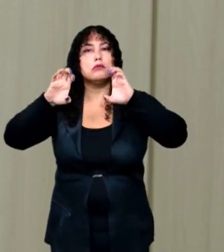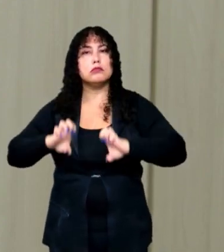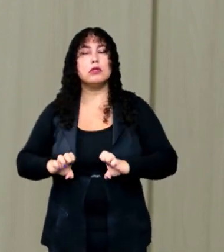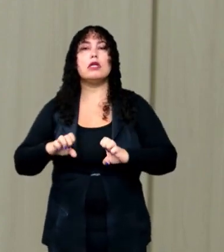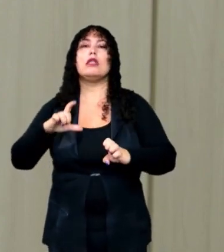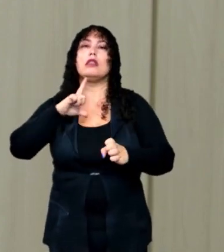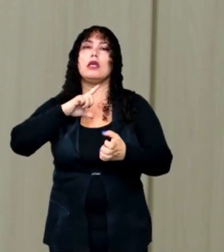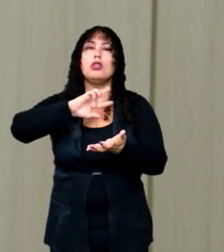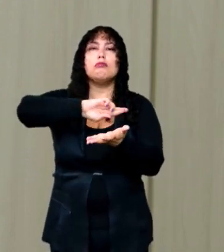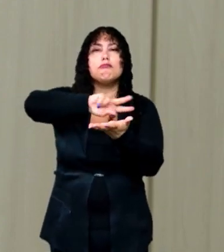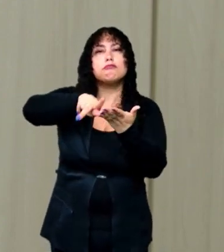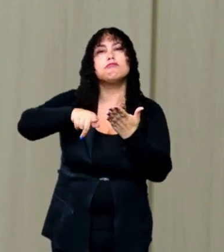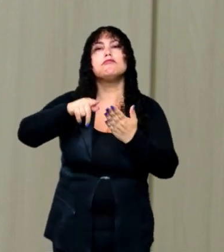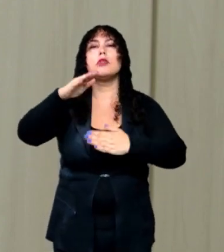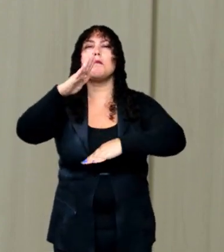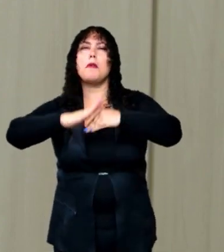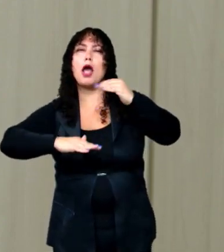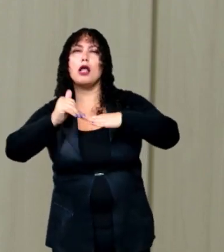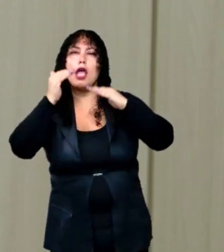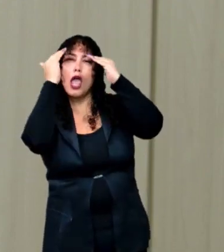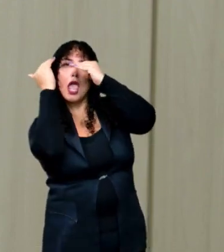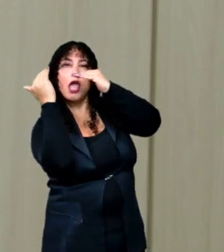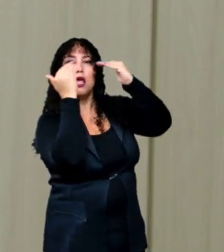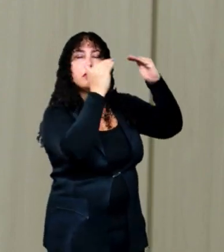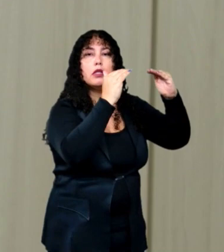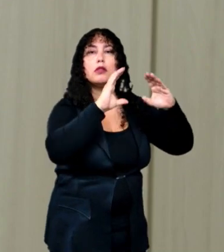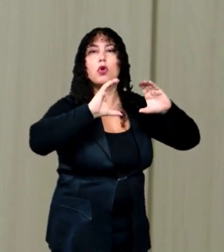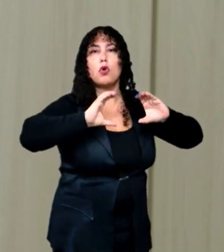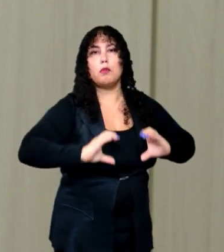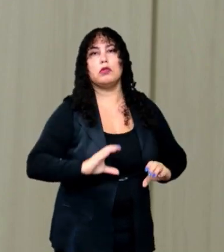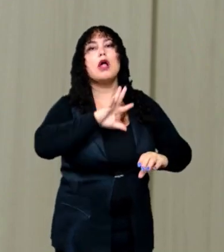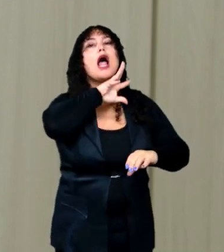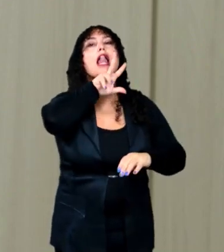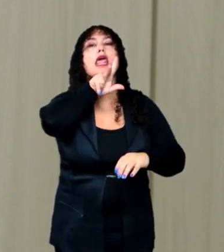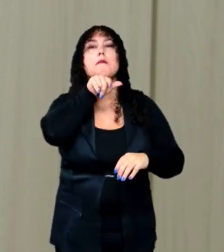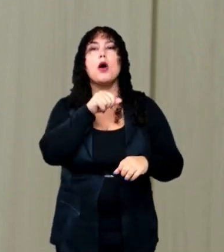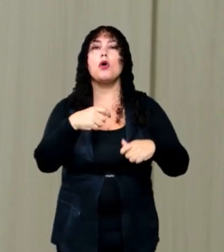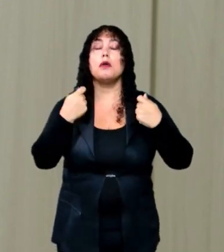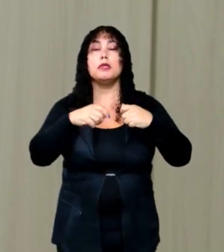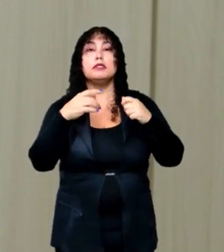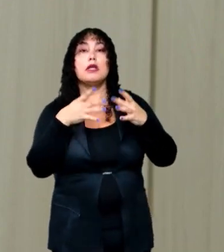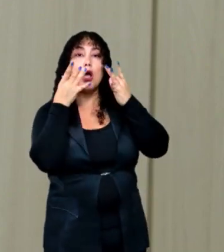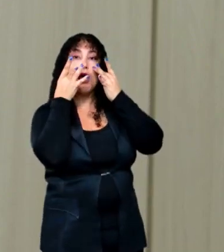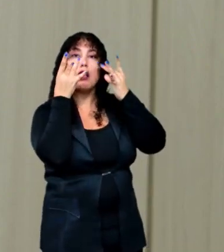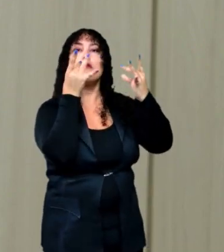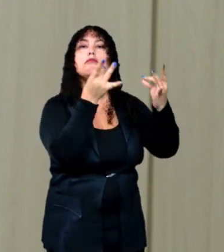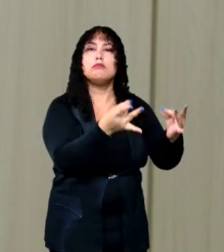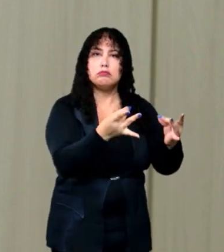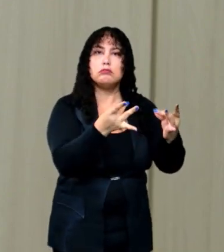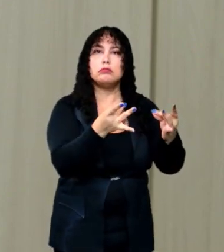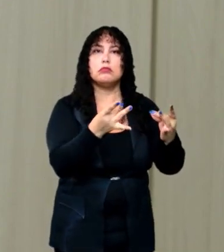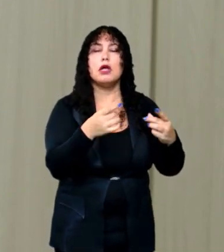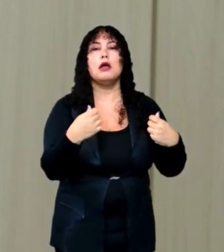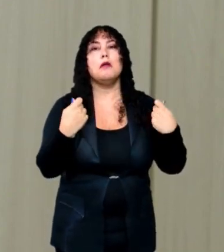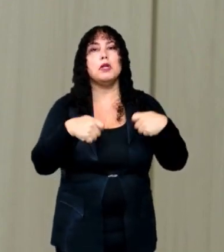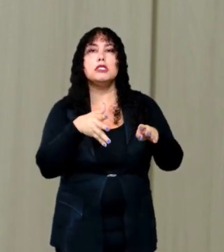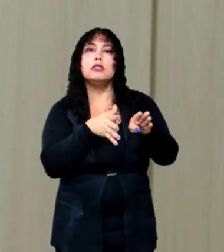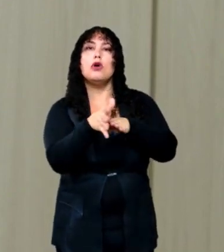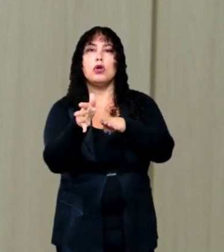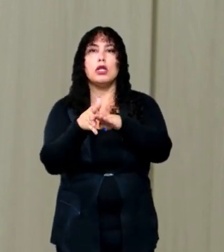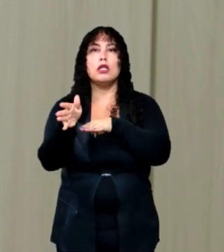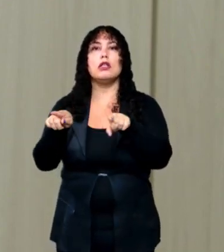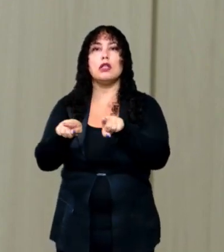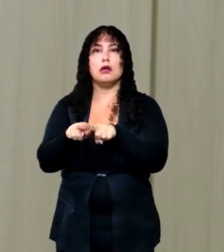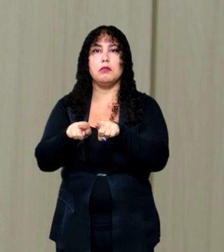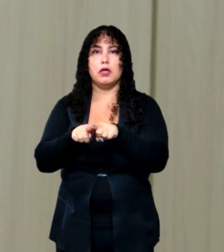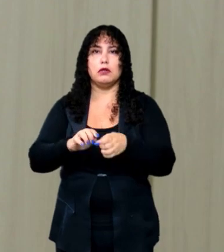toda uma prática de manejo racional, de respeito para o comportamento do animal, que a gente precisa estar de olho, que a gente precisa orientar.